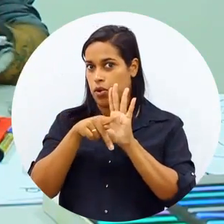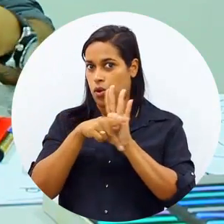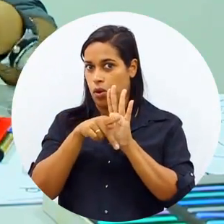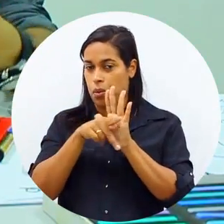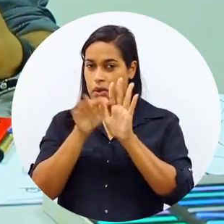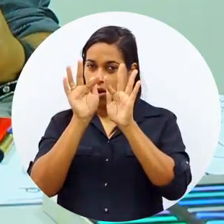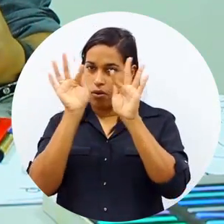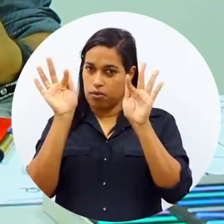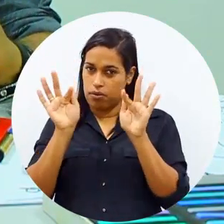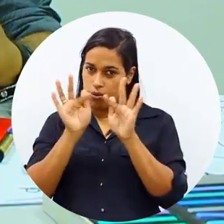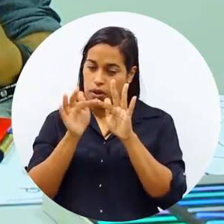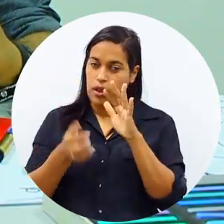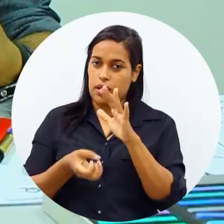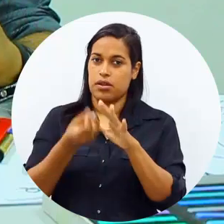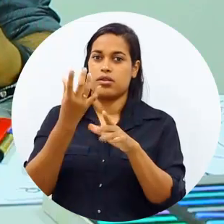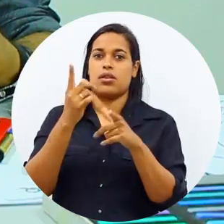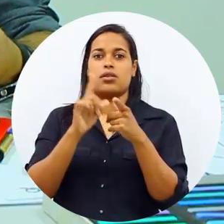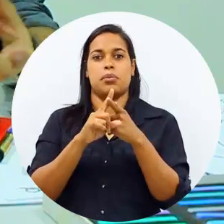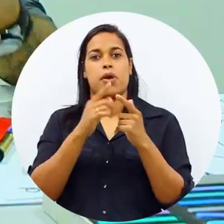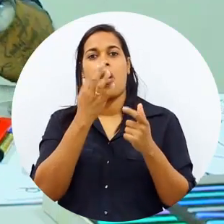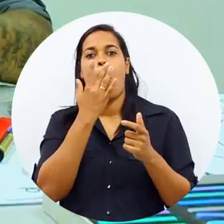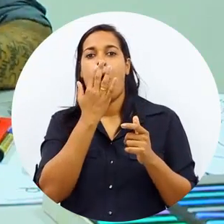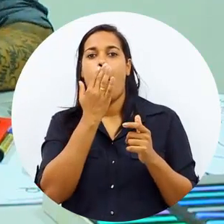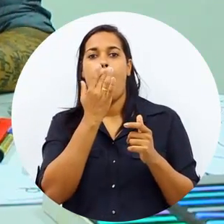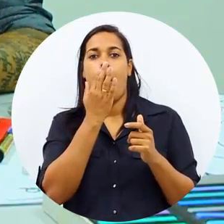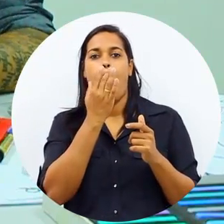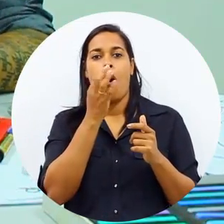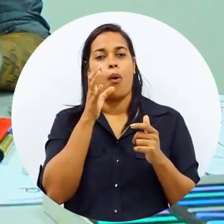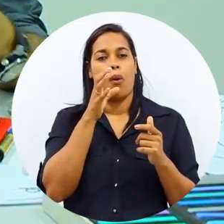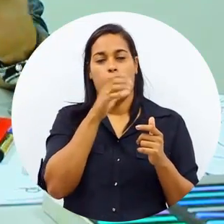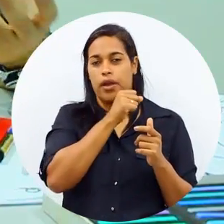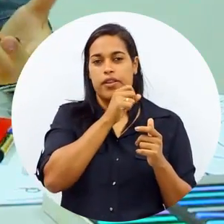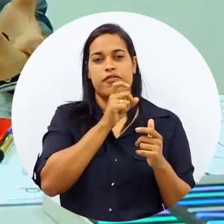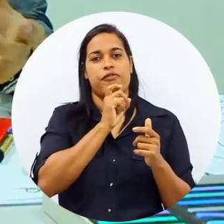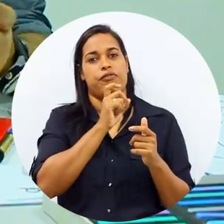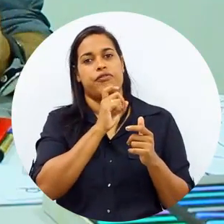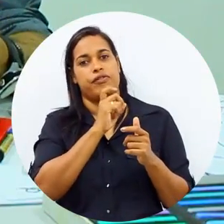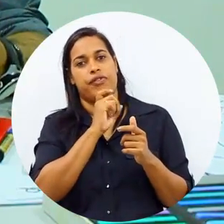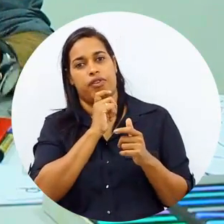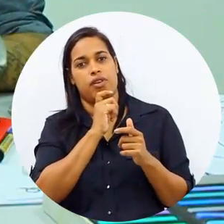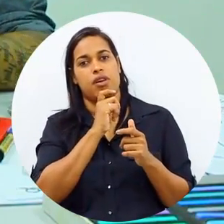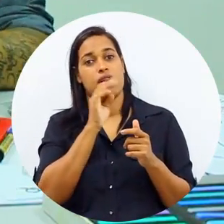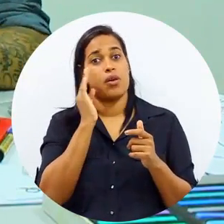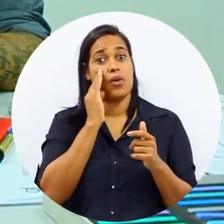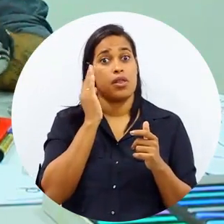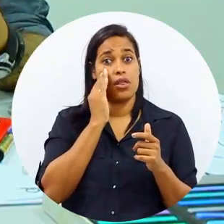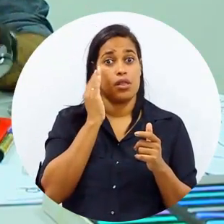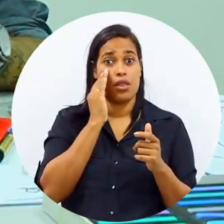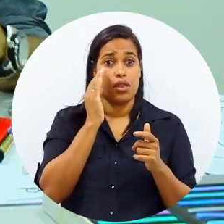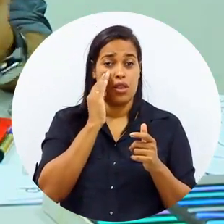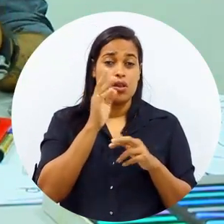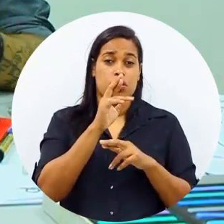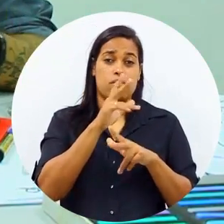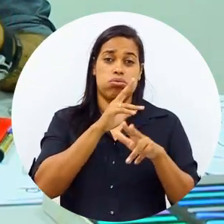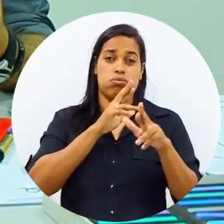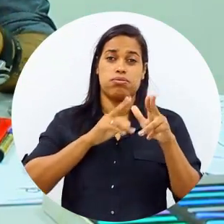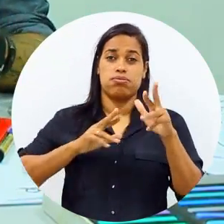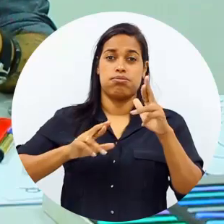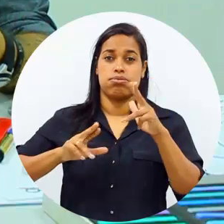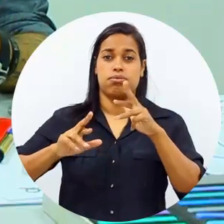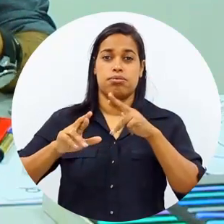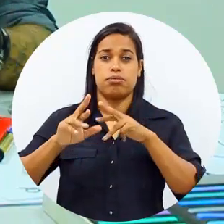nessas próprias formas que a gente está criando e ainda agregar cor quente, cor fria e aí aumentando o